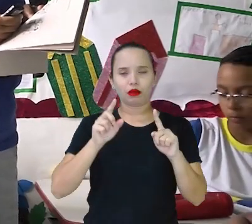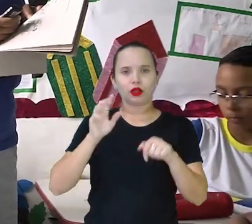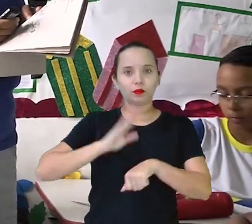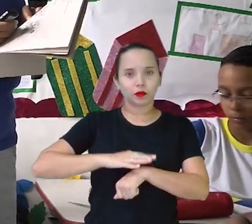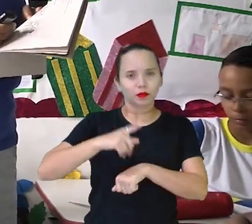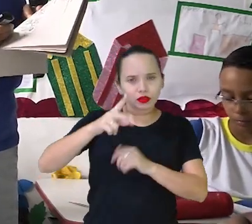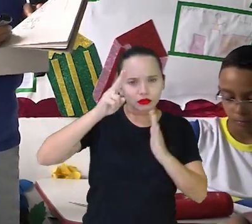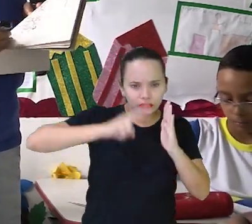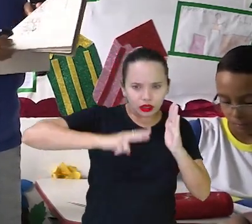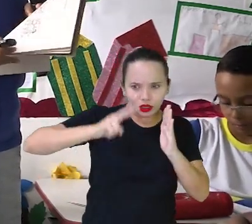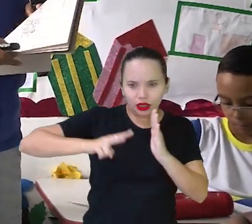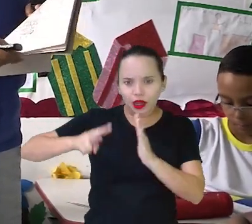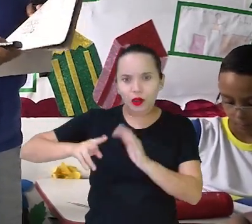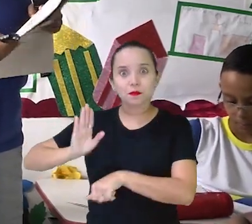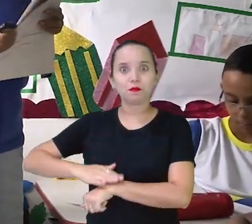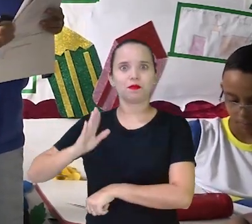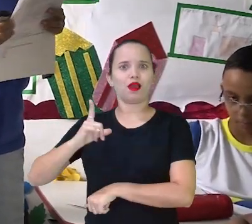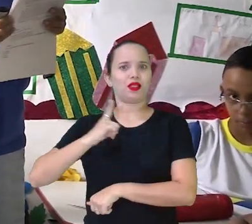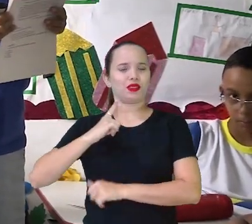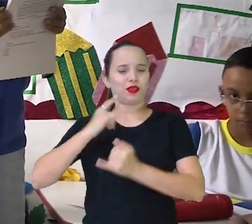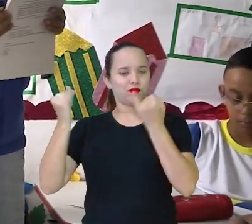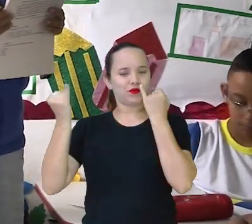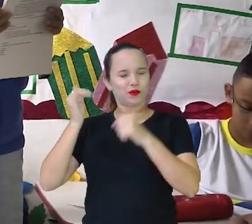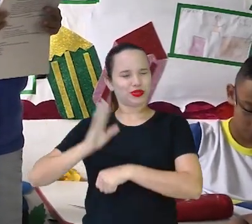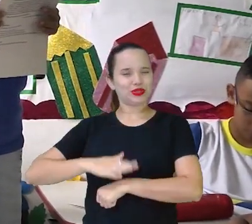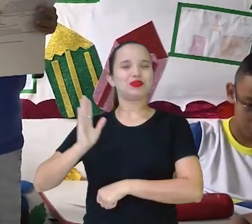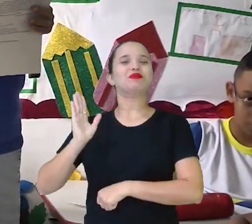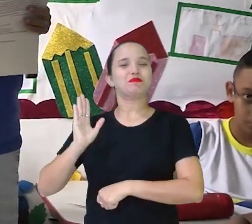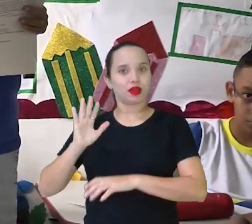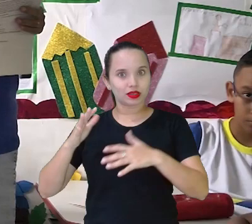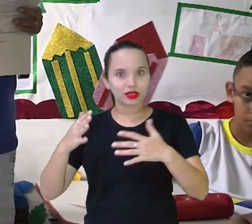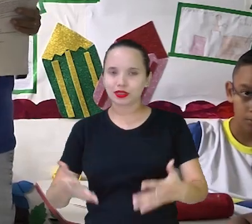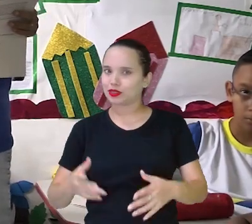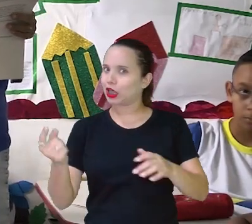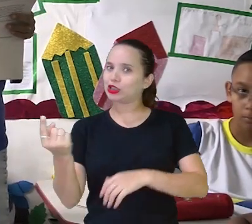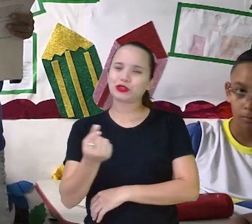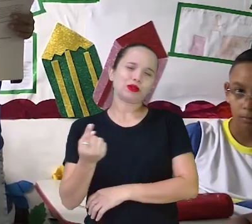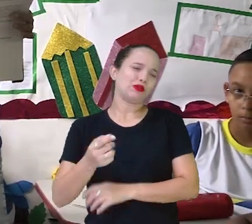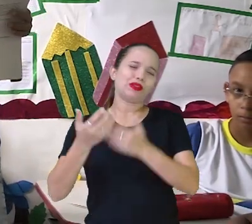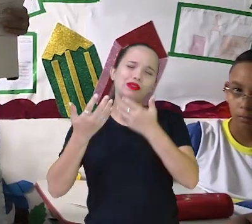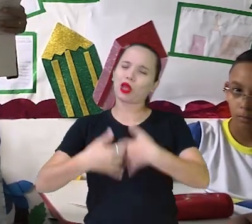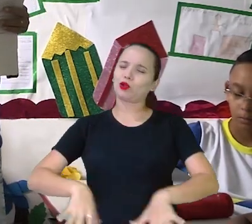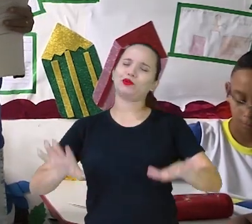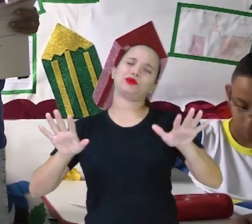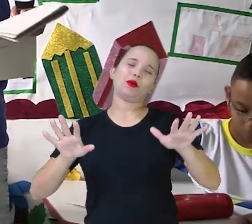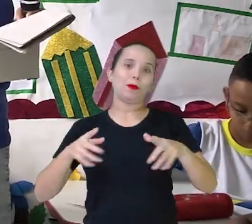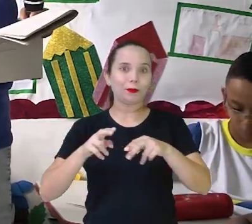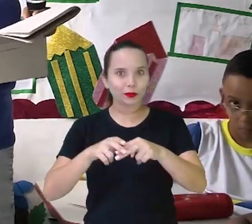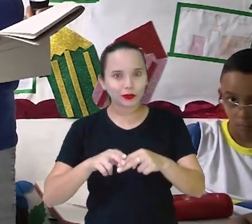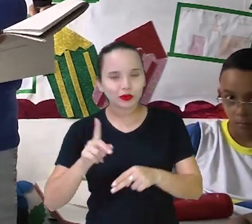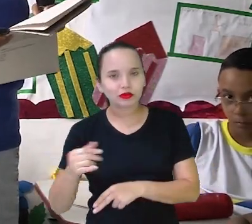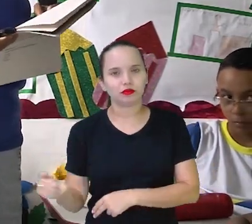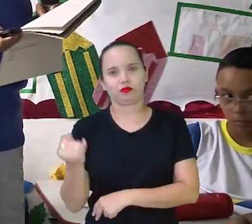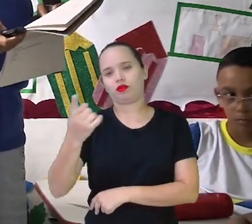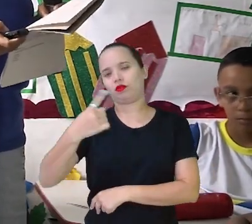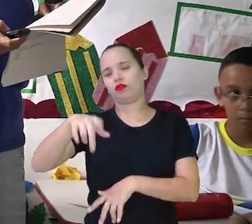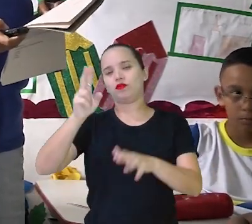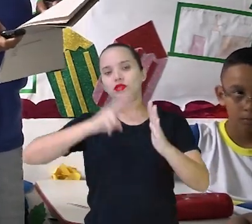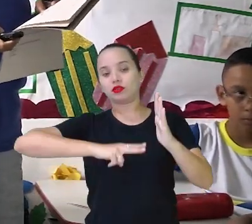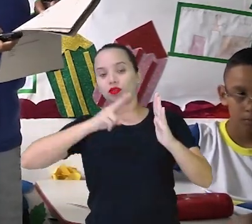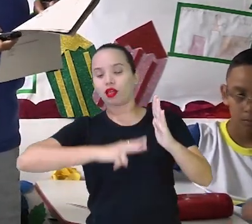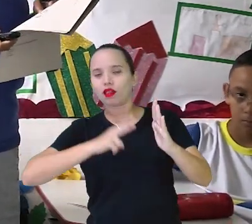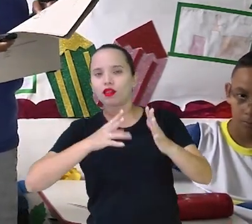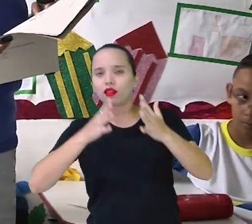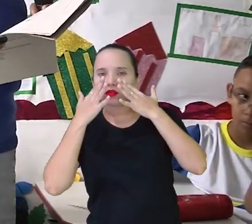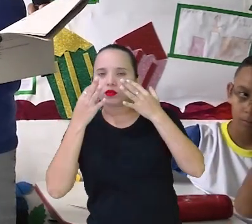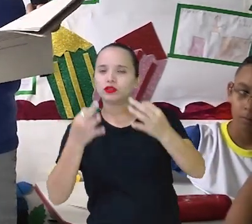mais informação vai ficando gravado. Então é automático. Por isso a importância de você estar lendo e prestando atenção no que